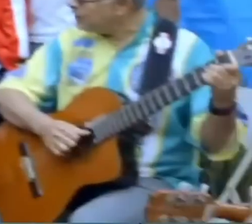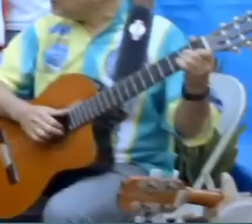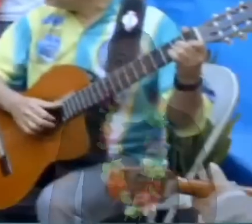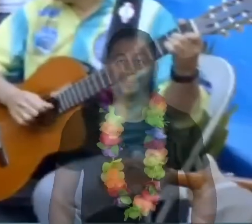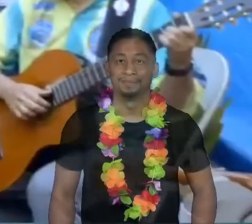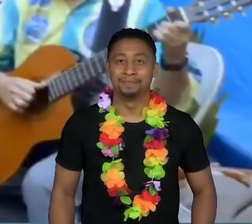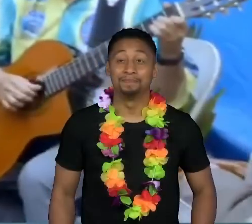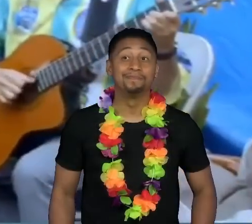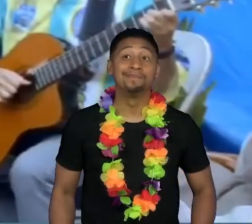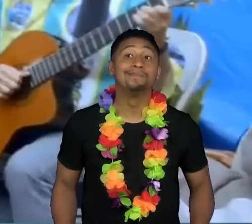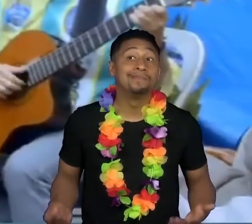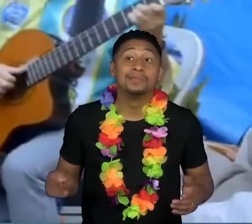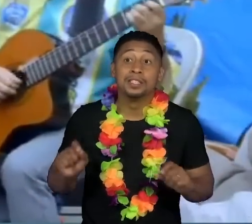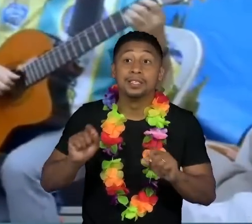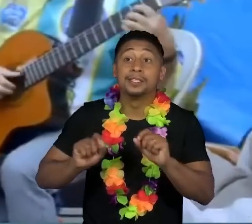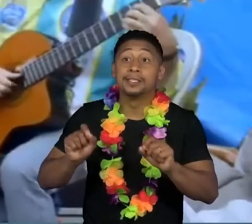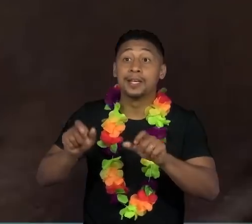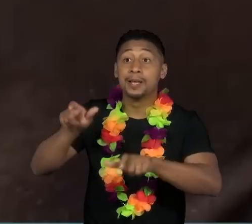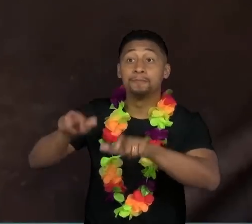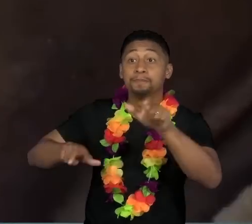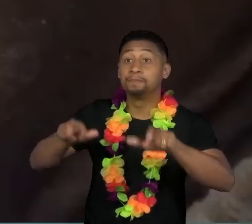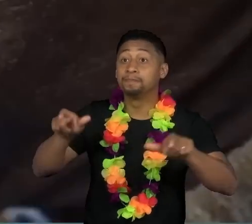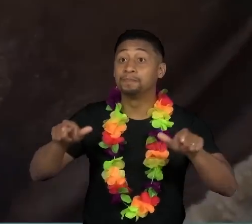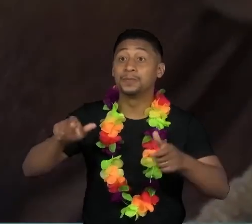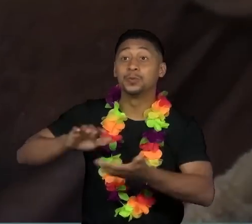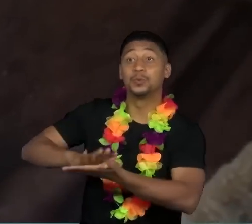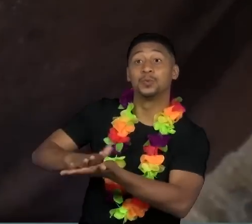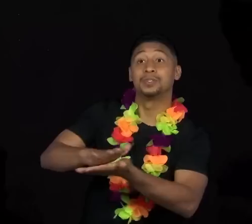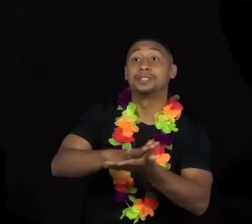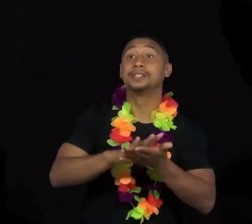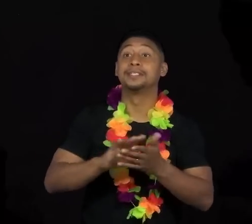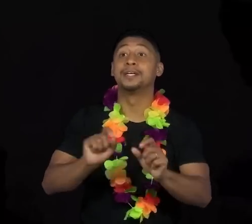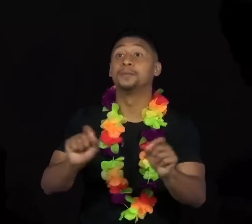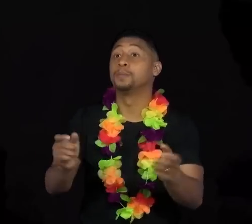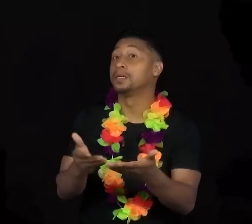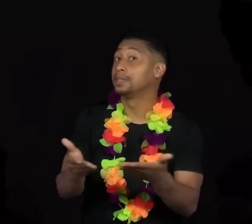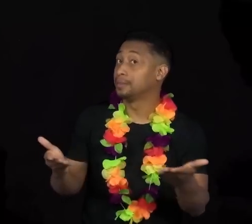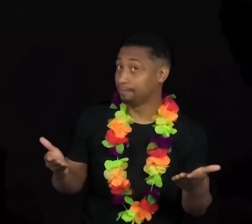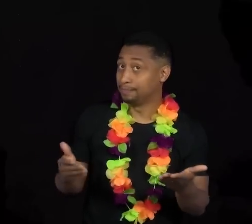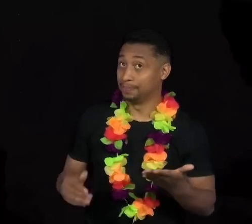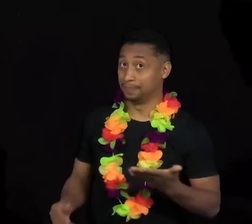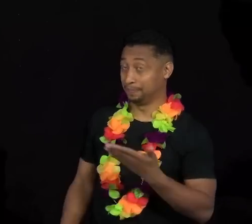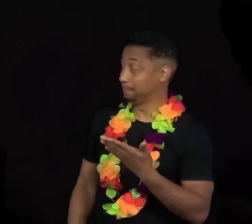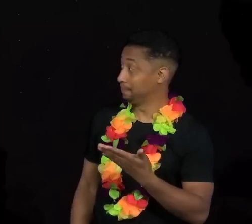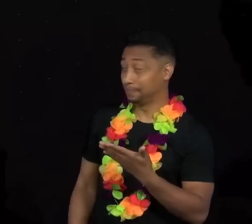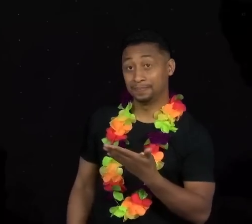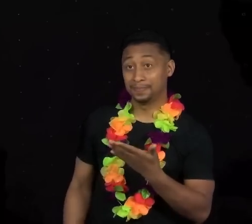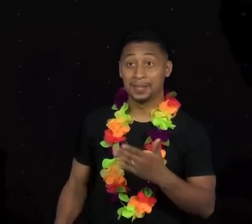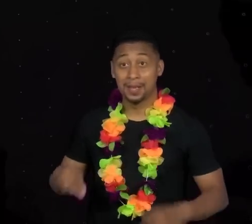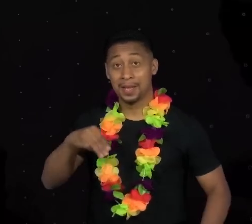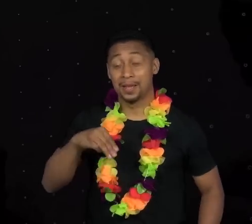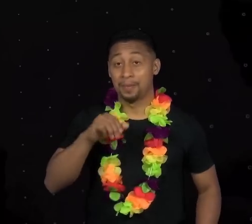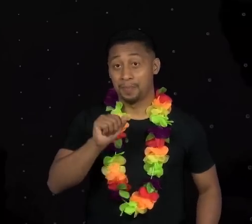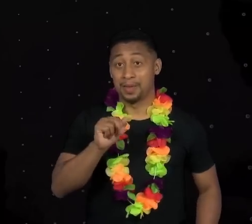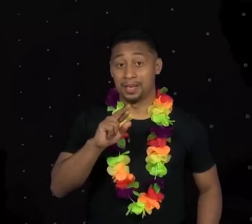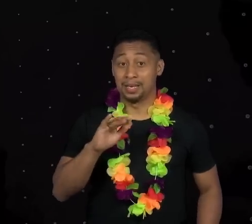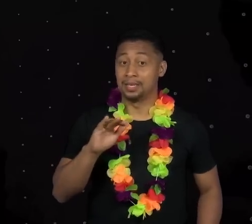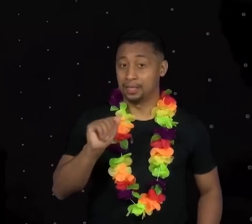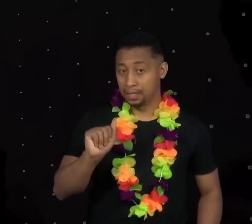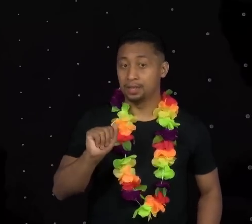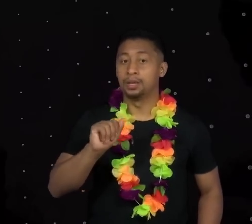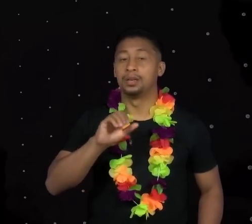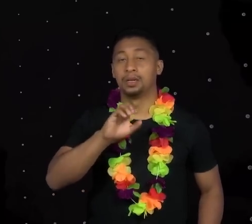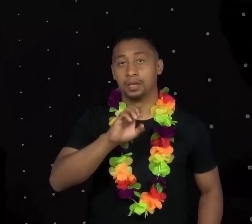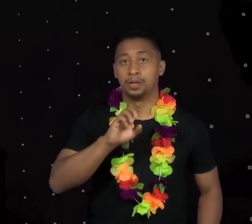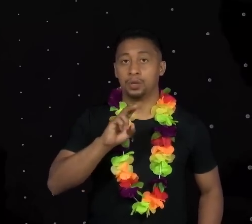Então, quem são esses cardeais do samba e quem é Carlos Alberto Caetano? A madrinha Eunice, que era uma liderança feminina da Escola de Samba Lava